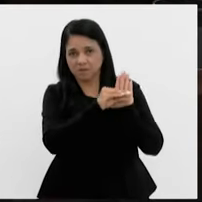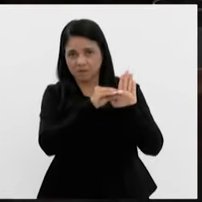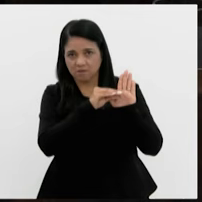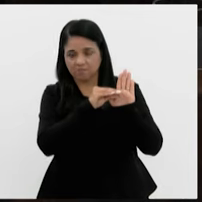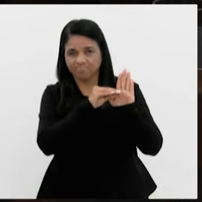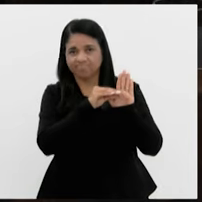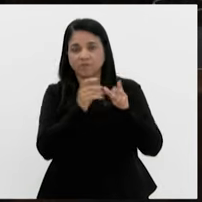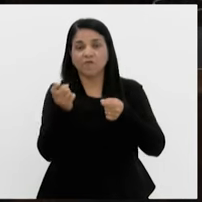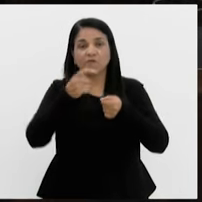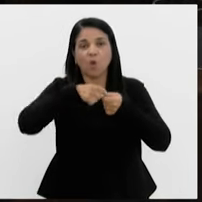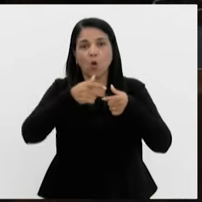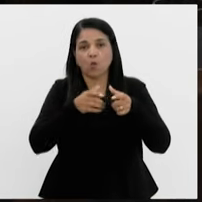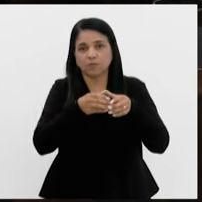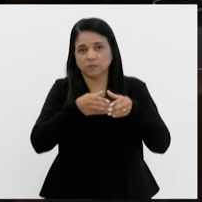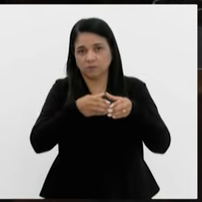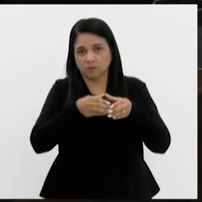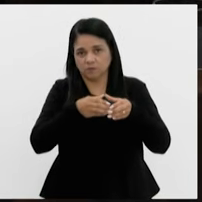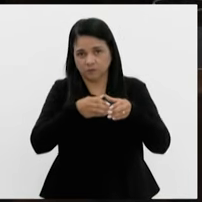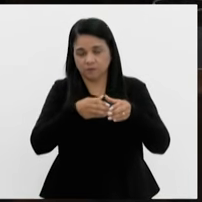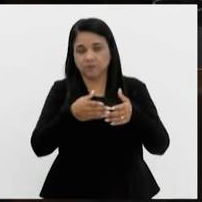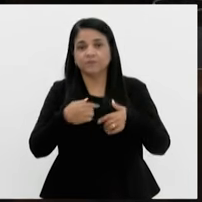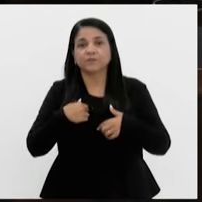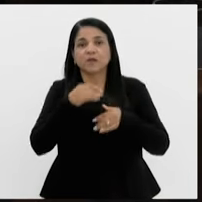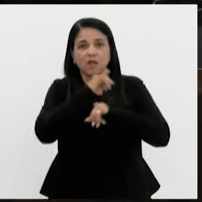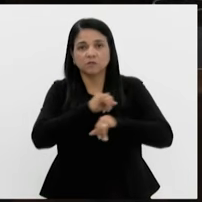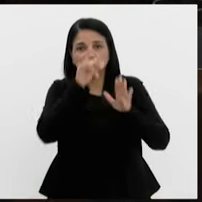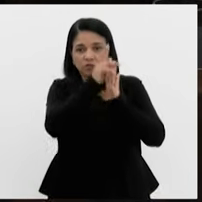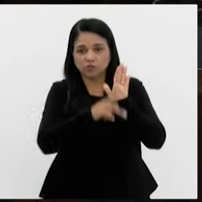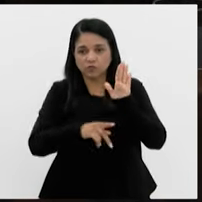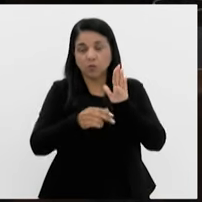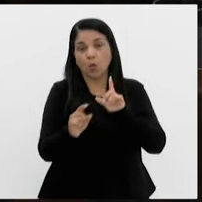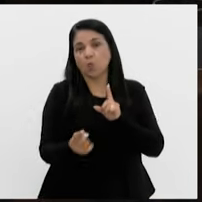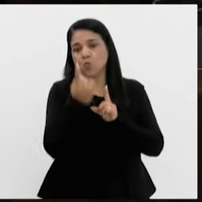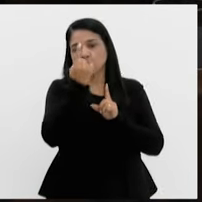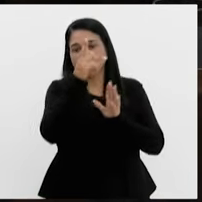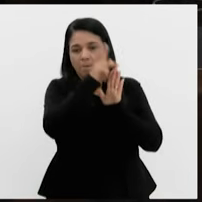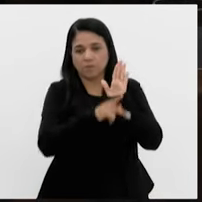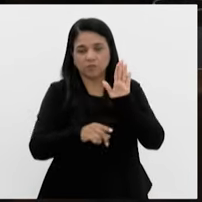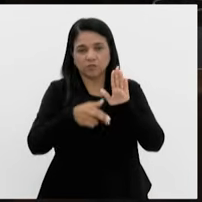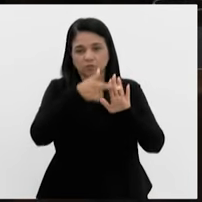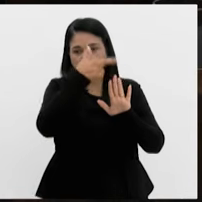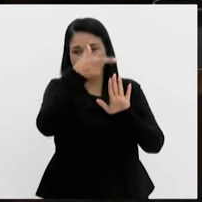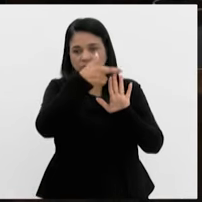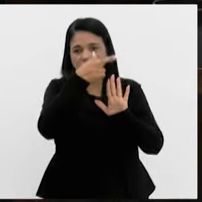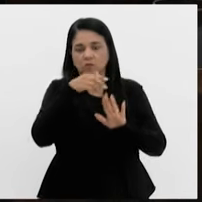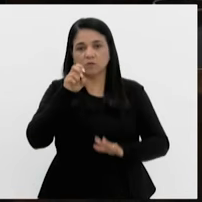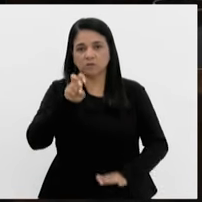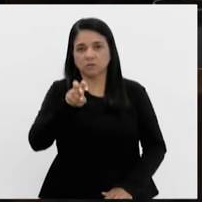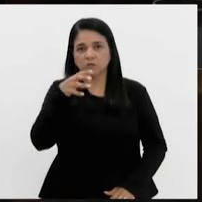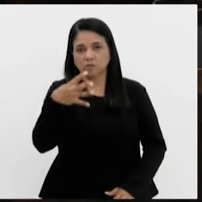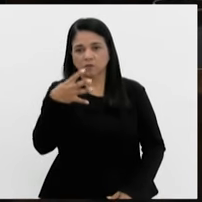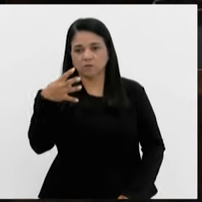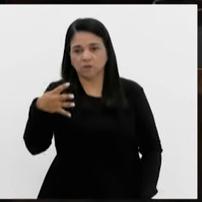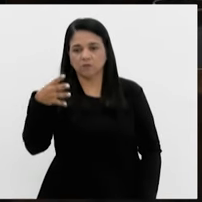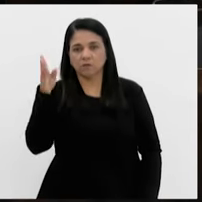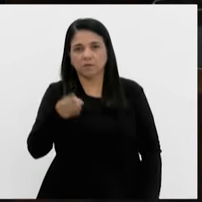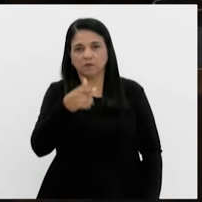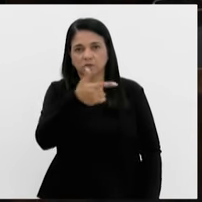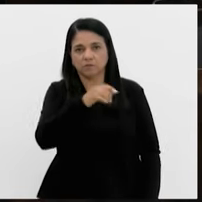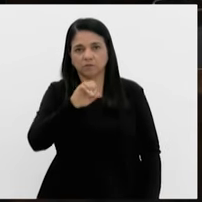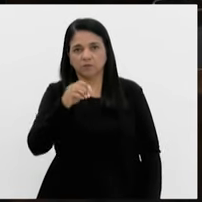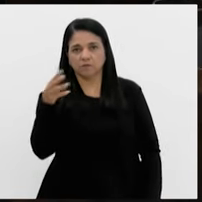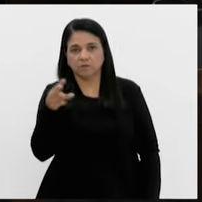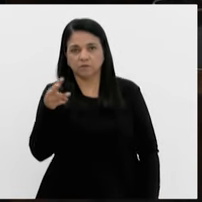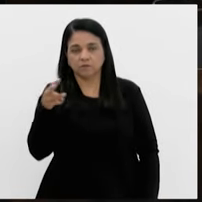comissões anuncio em discussão única projeto de resolução número 544/2020